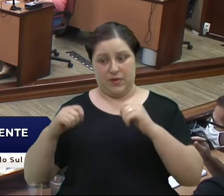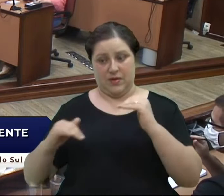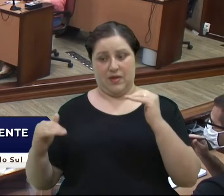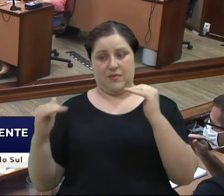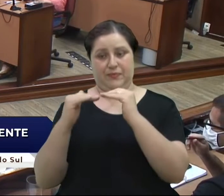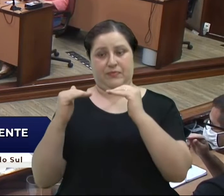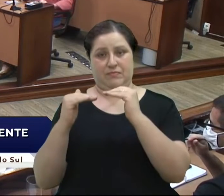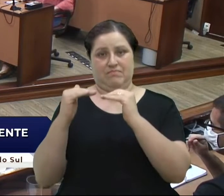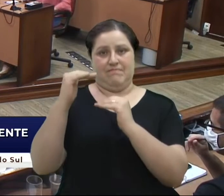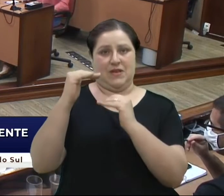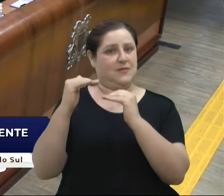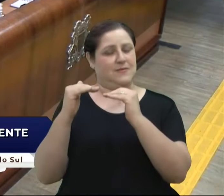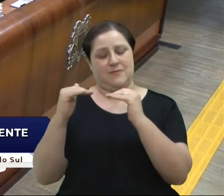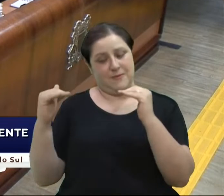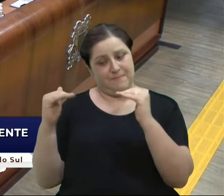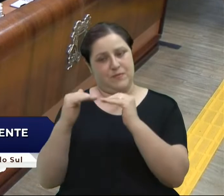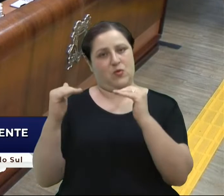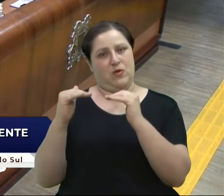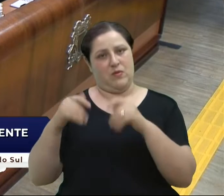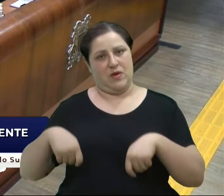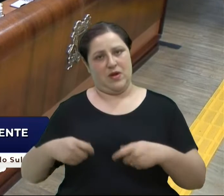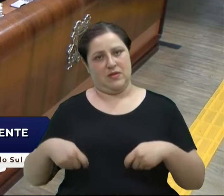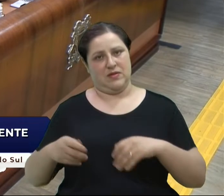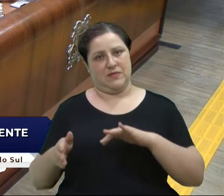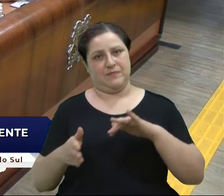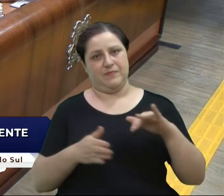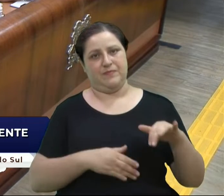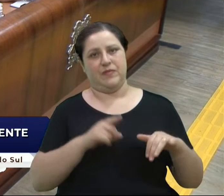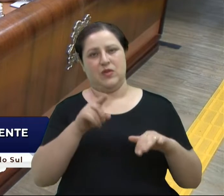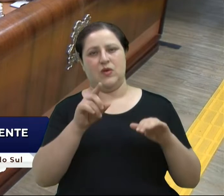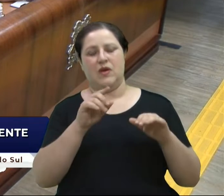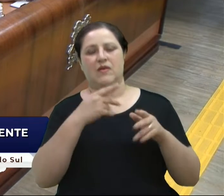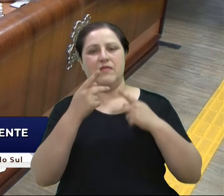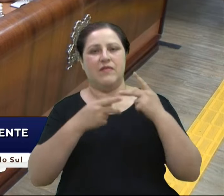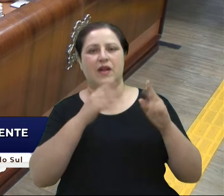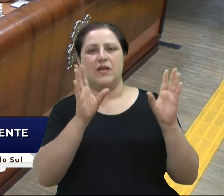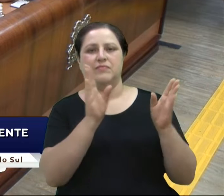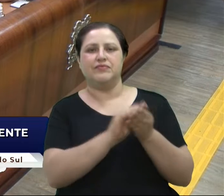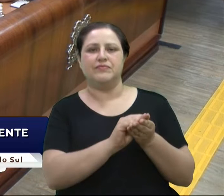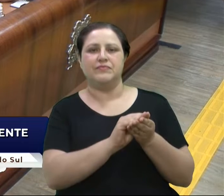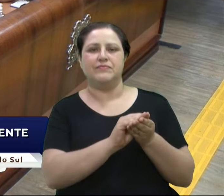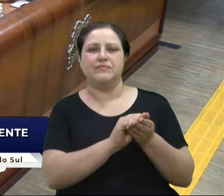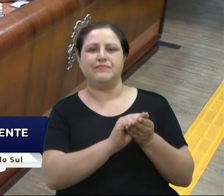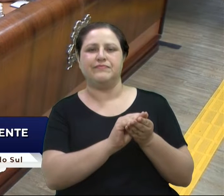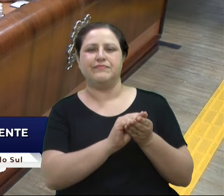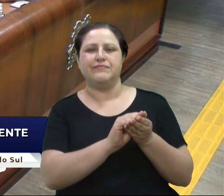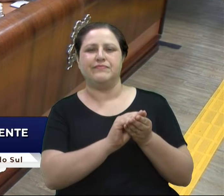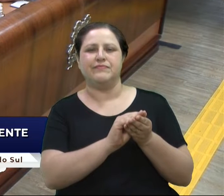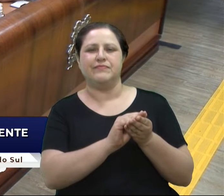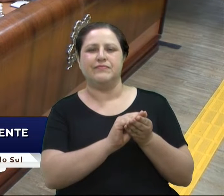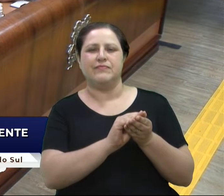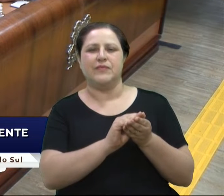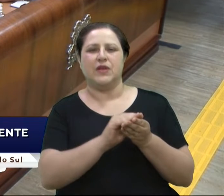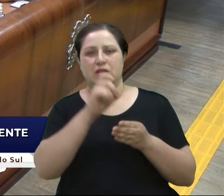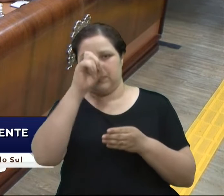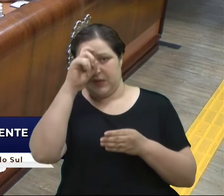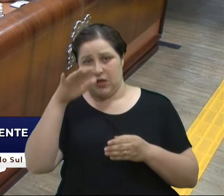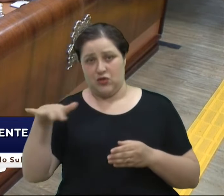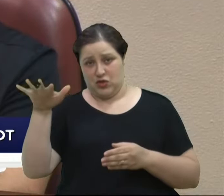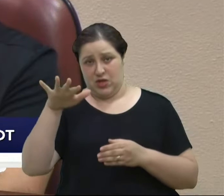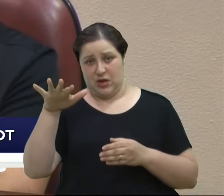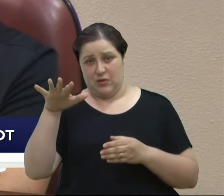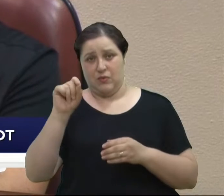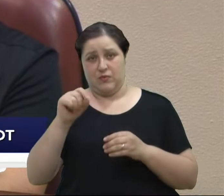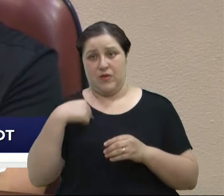Obrigado, vereador Fantinel. Eu quero resumir a sua fala num exemplo aqui do Hospital Geral. Eu percorri